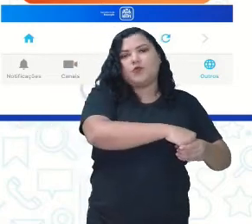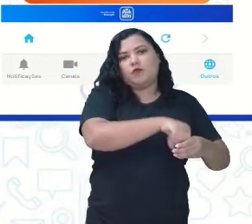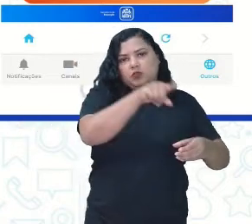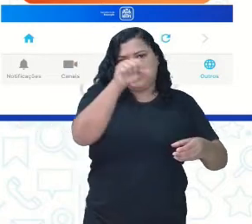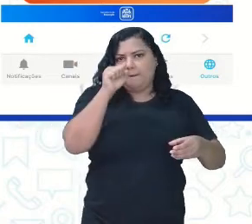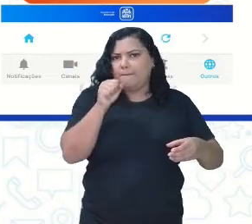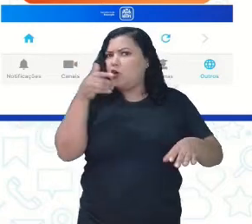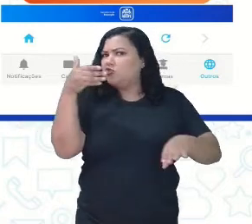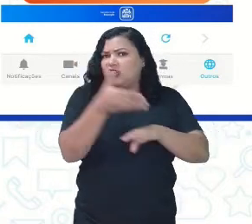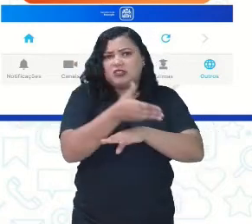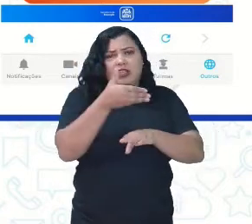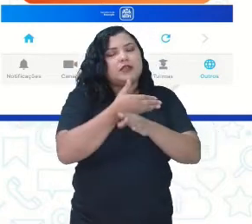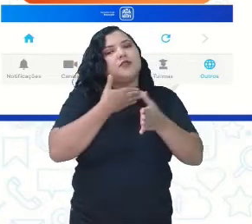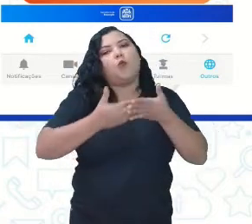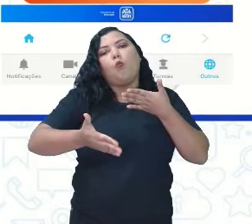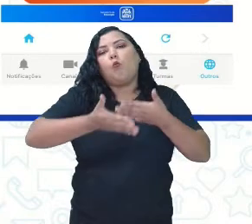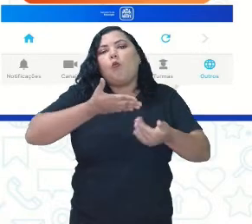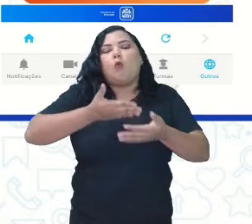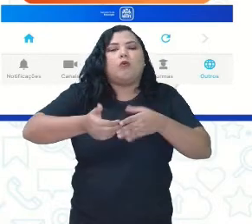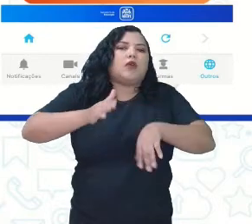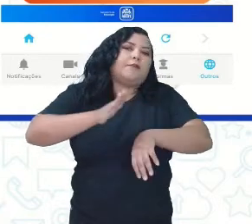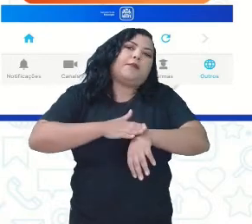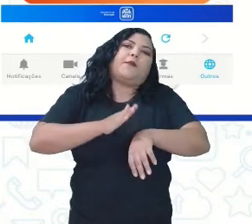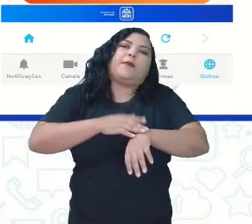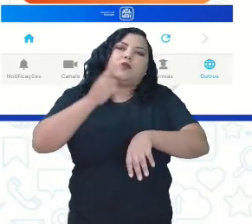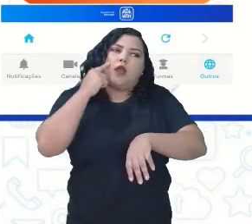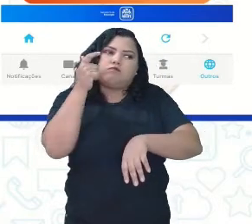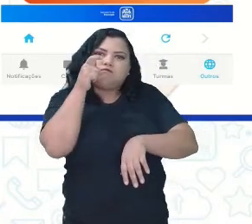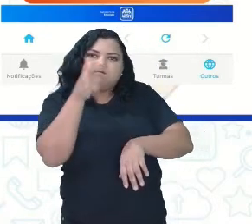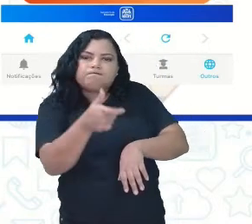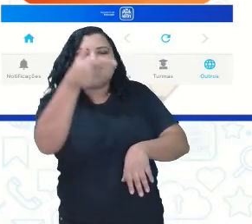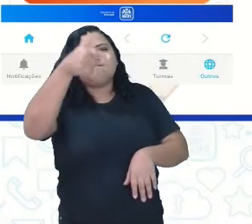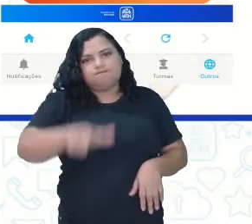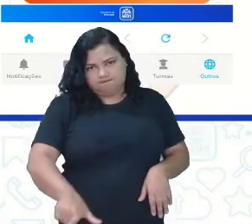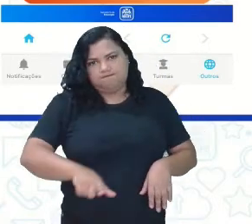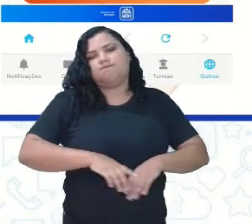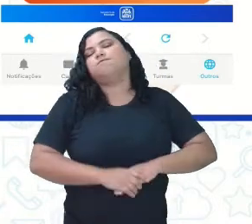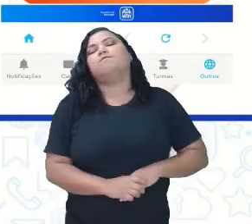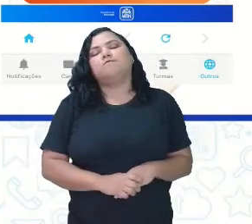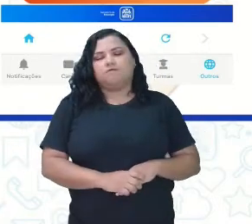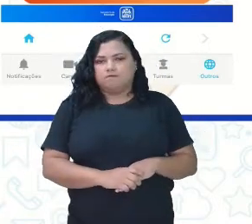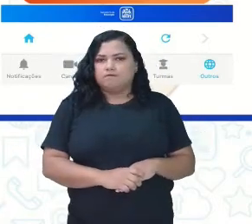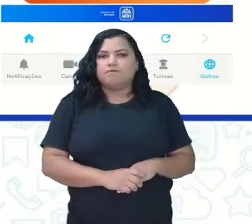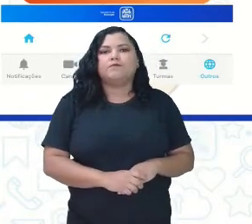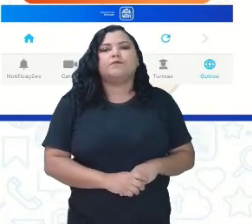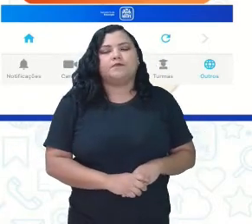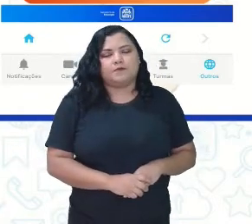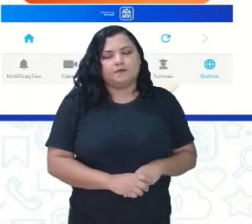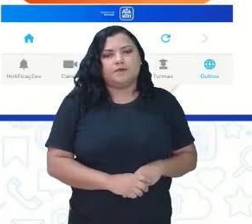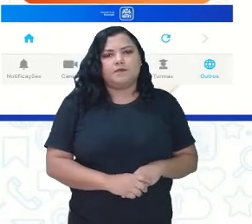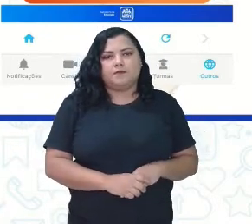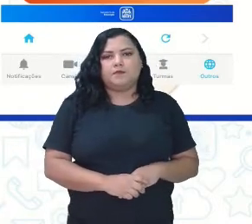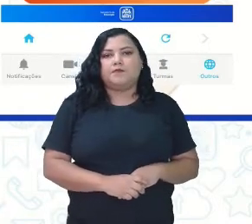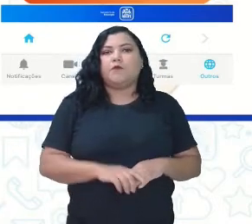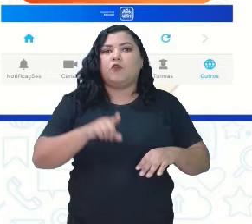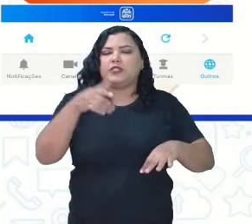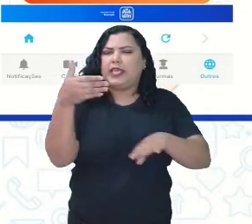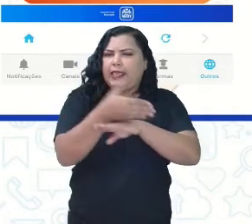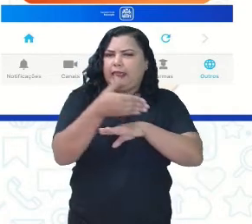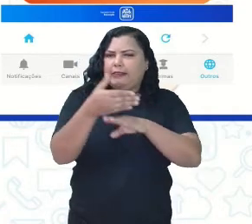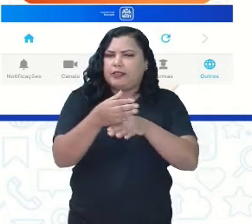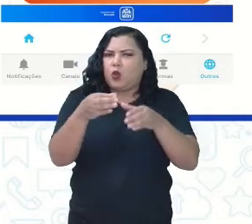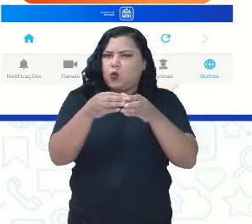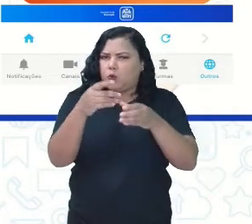repositório, para caso você queira reassistir, você acessa lá pela sua turma, pela disciplina